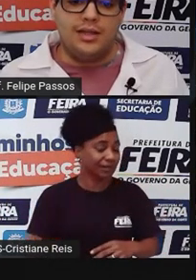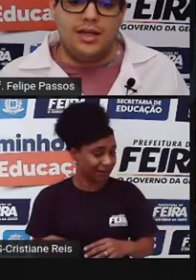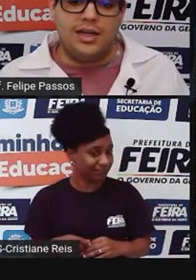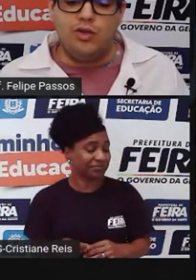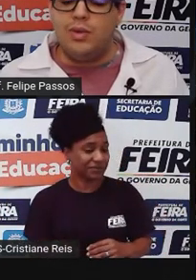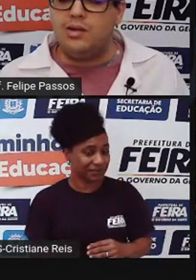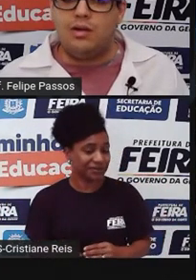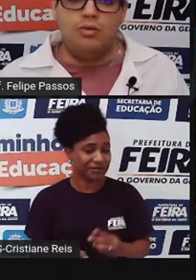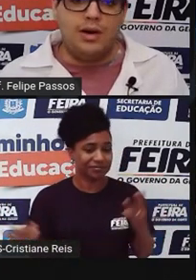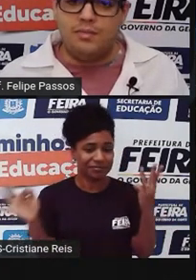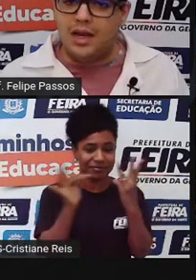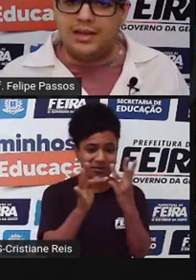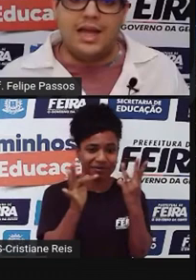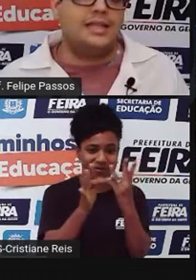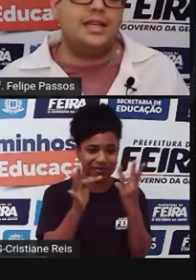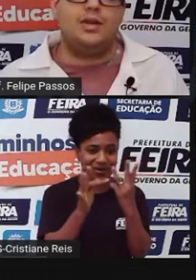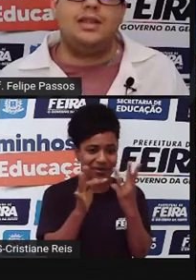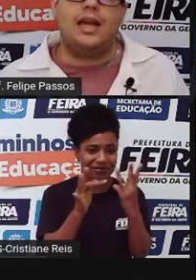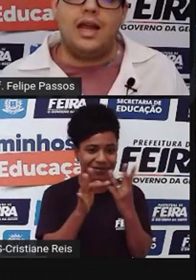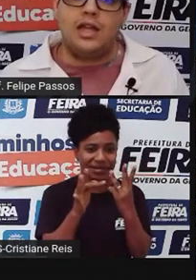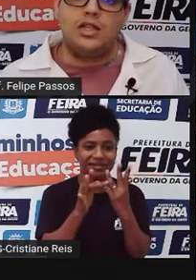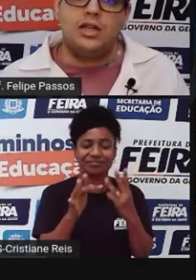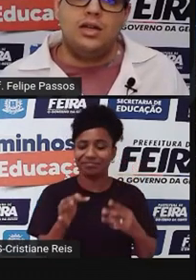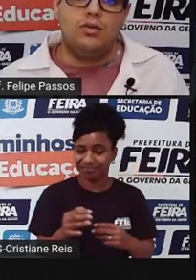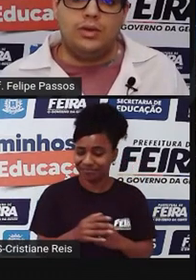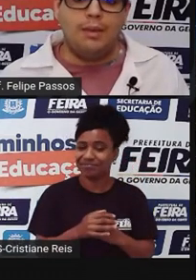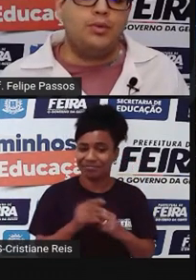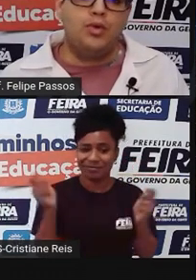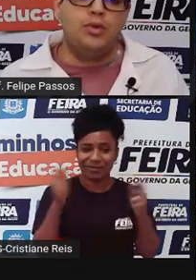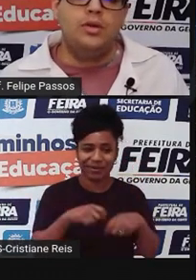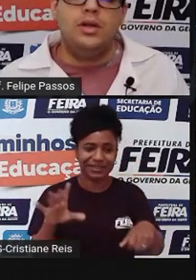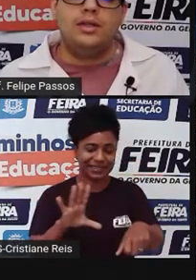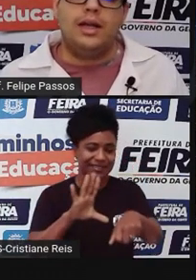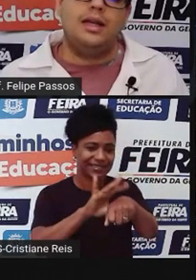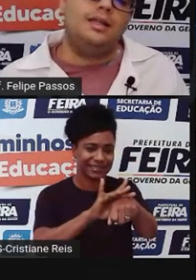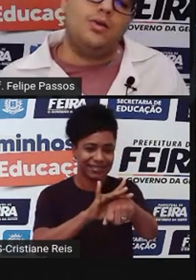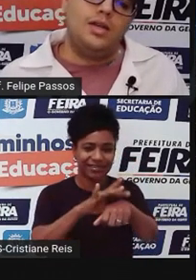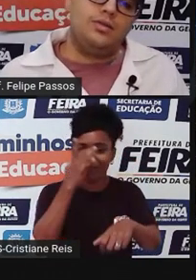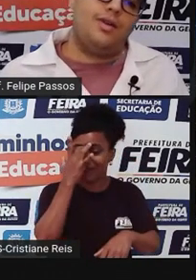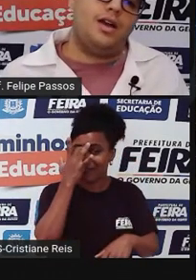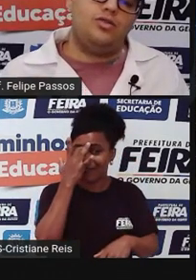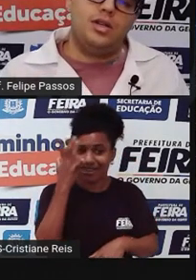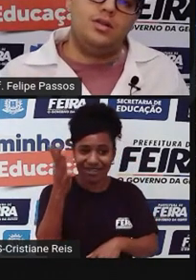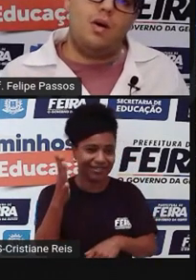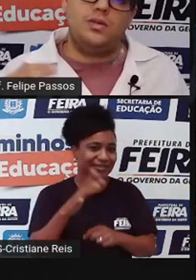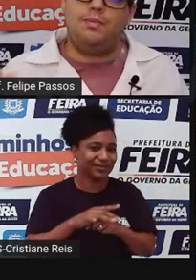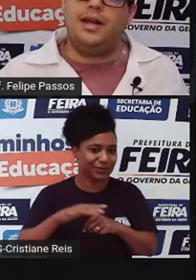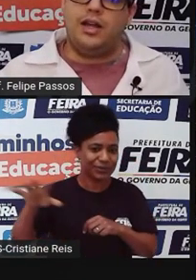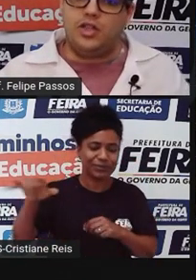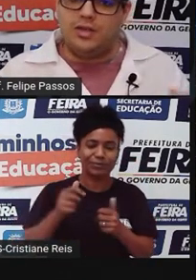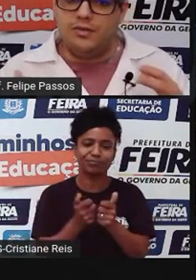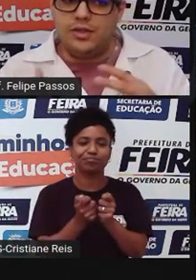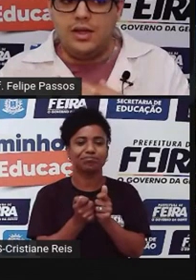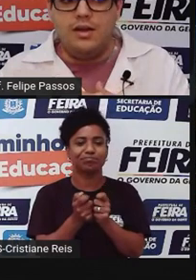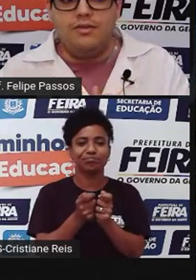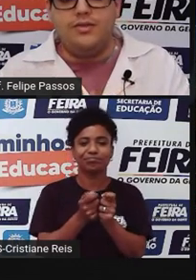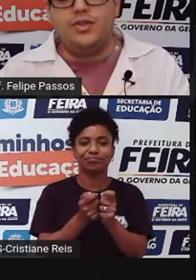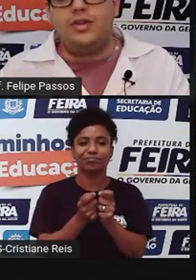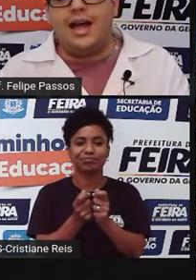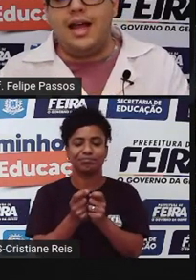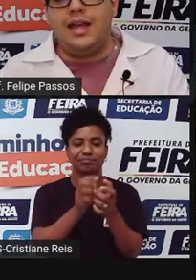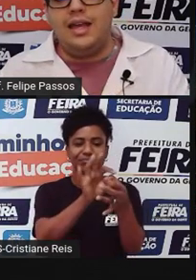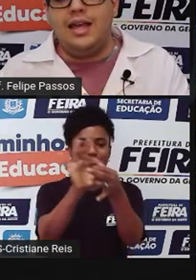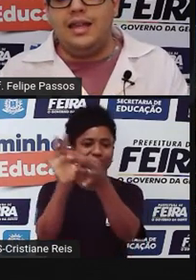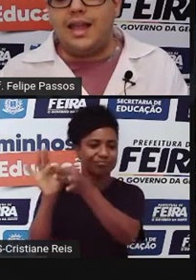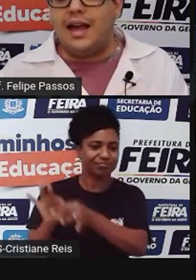então a pessoa tá andando aqui no meio da rua ela tem acesso à internet e tem tudo né então isso vai ajudando a os aplicativos